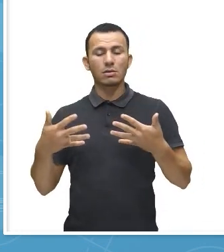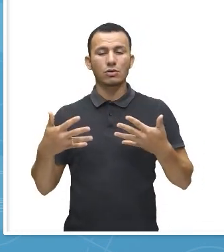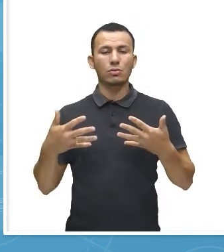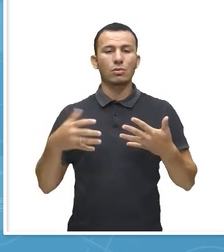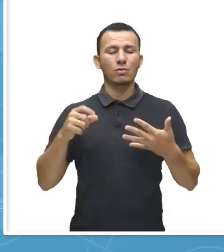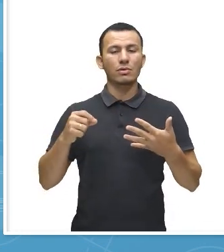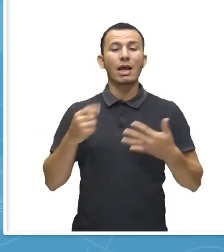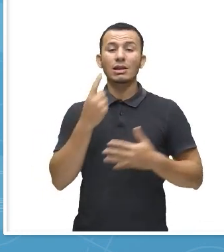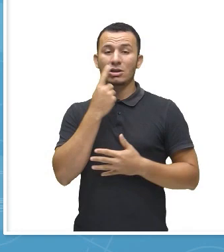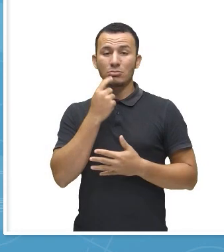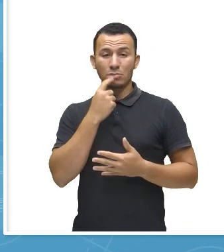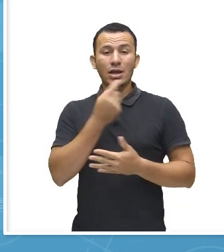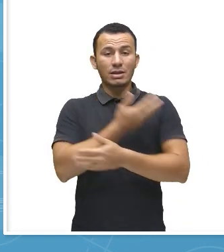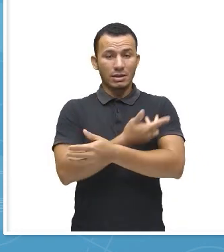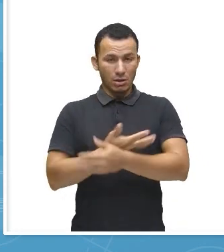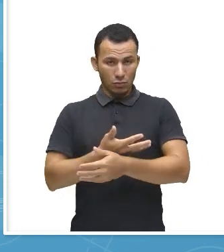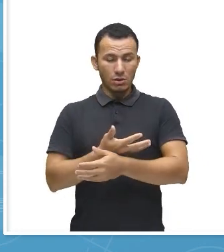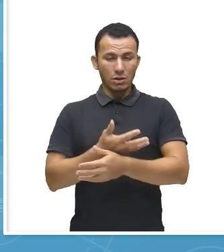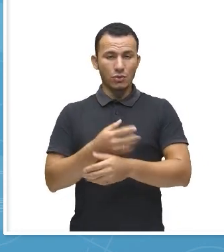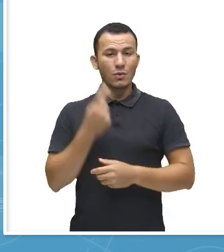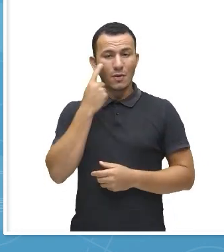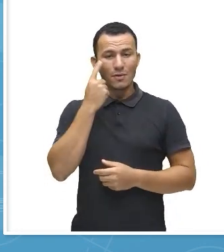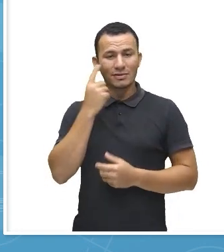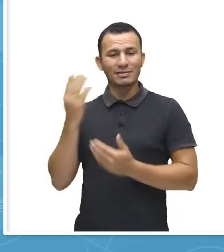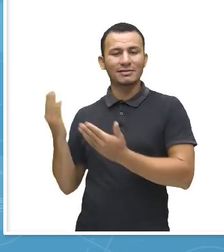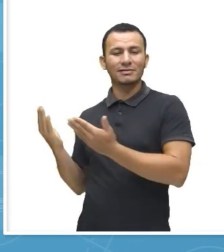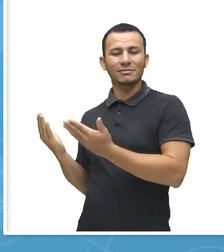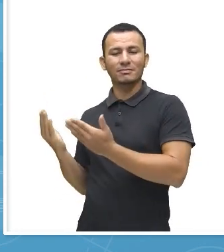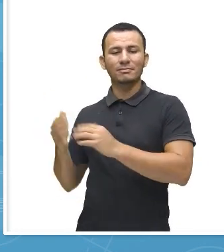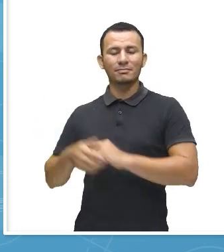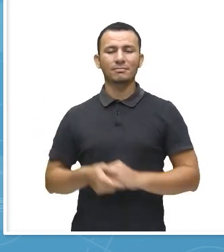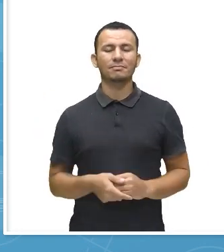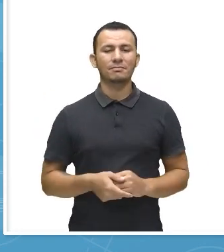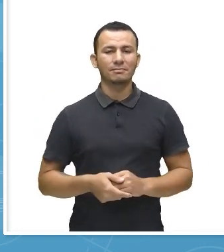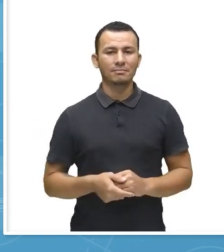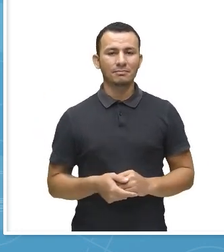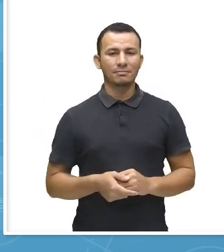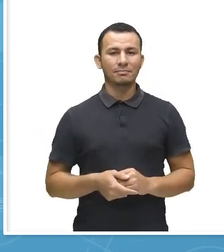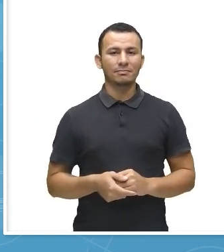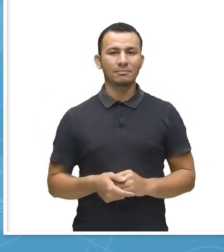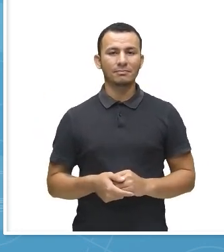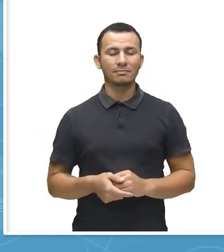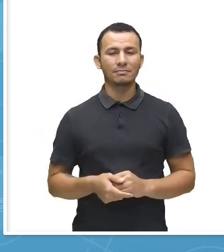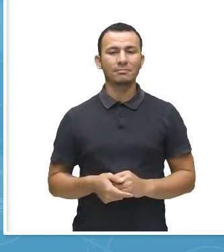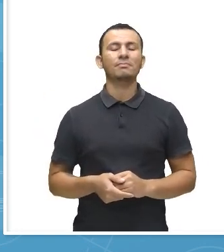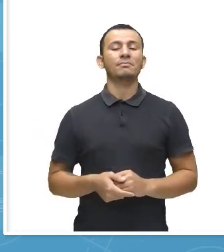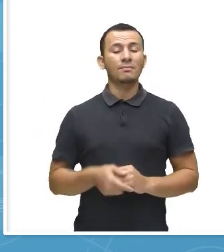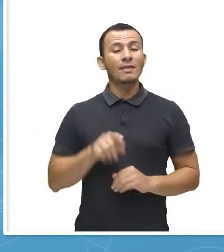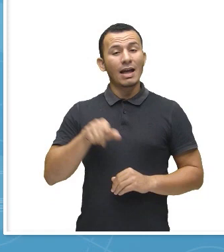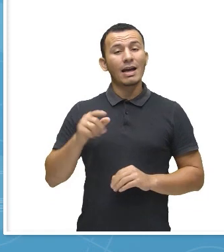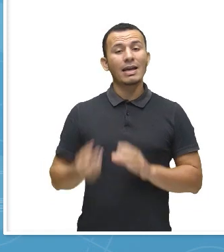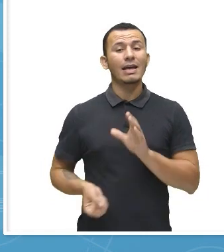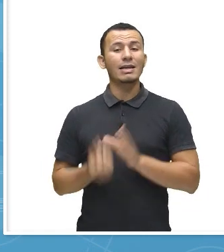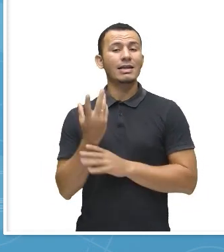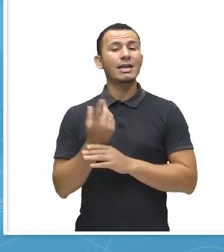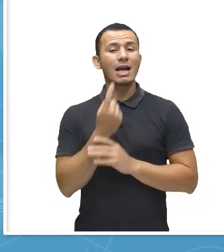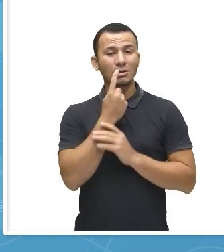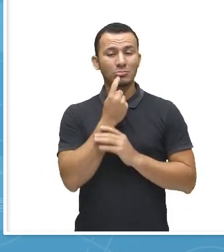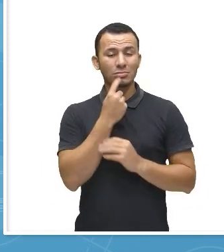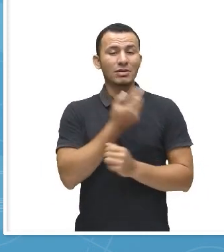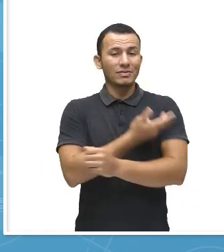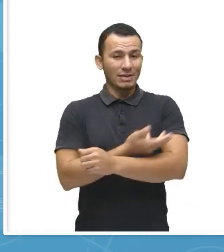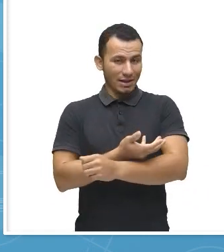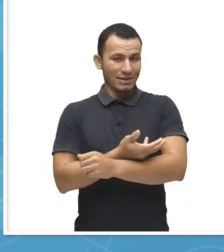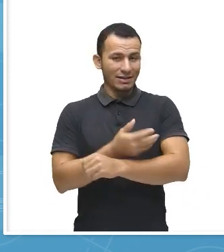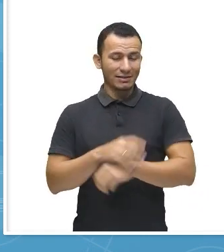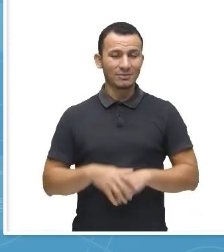tecido sanguíneo, aí na outra imagem, que é, como diz o seu nome, o que forma o sangue, certo? Então